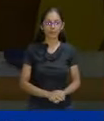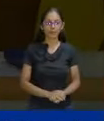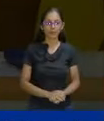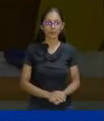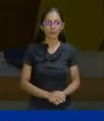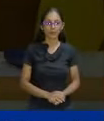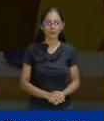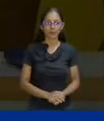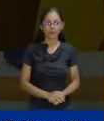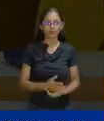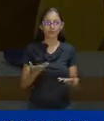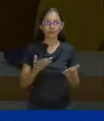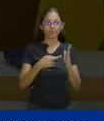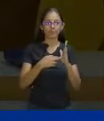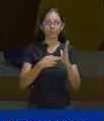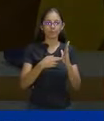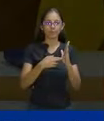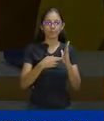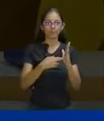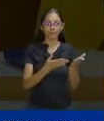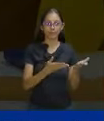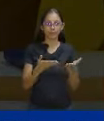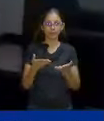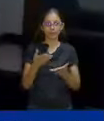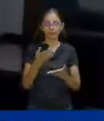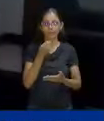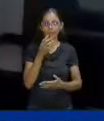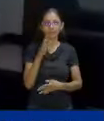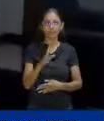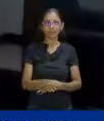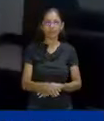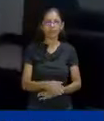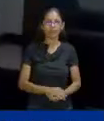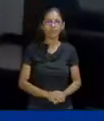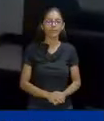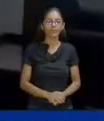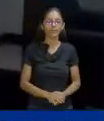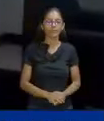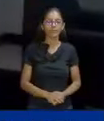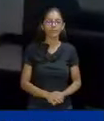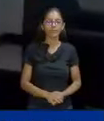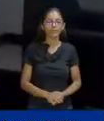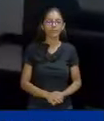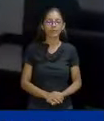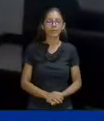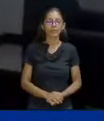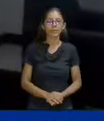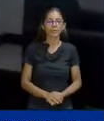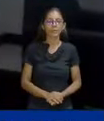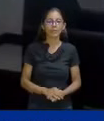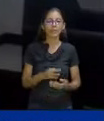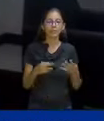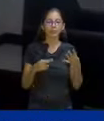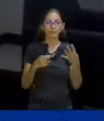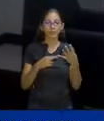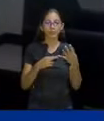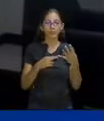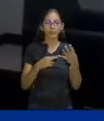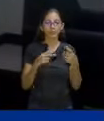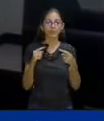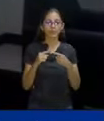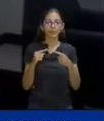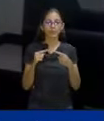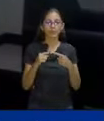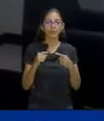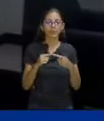Lages. Ilustre relator, boa tarde, Vossa Excelência está com a palavra. Obrigado, foco no juiz Juscelio Neto. Ele é branco, de cabelos